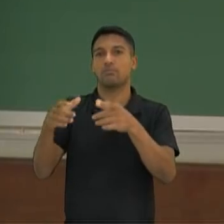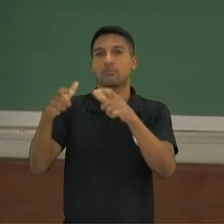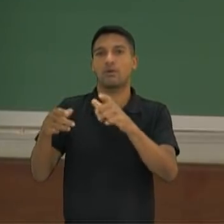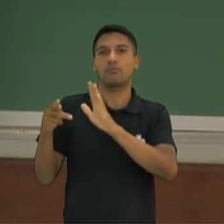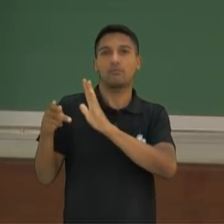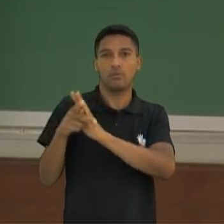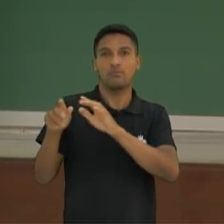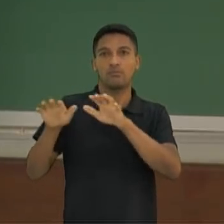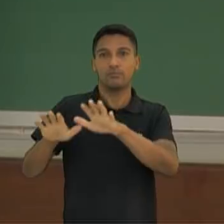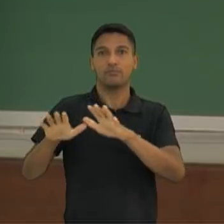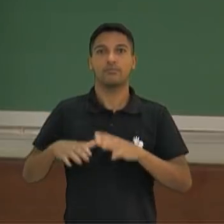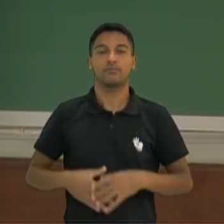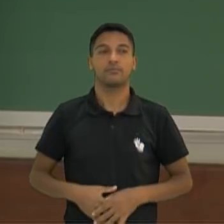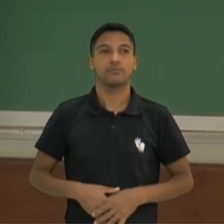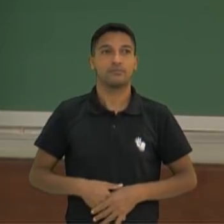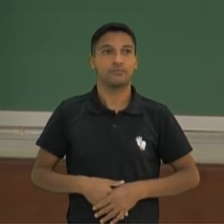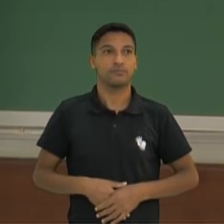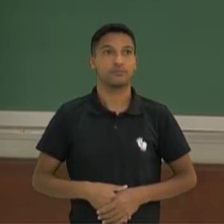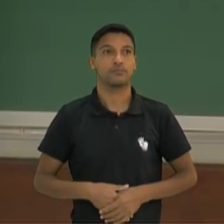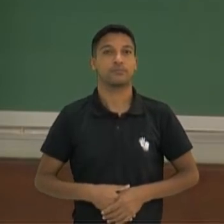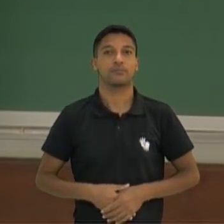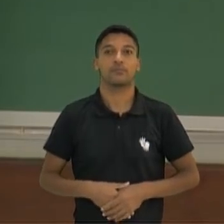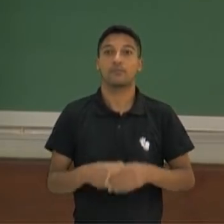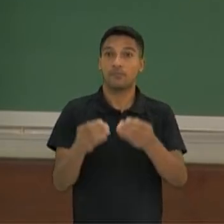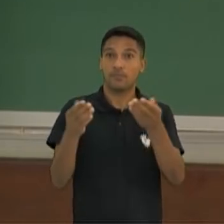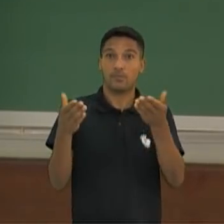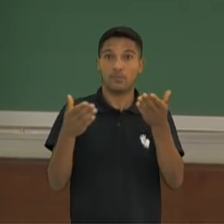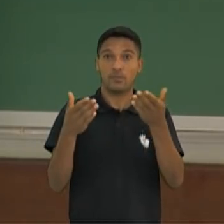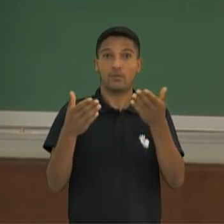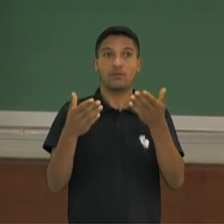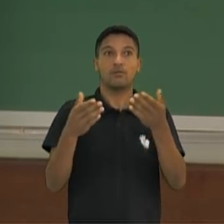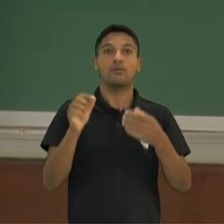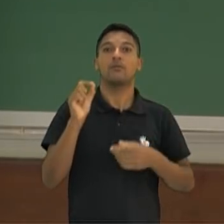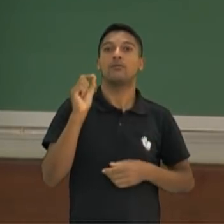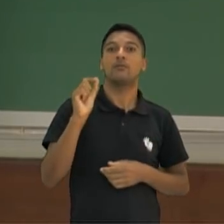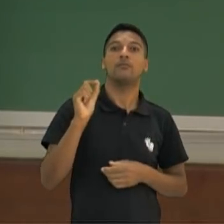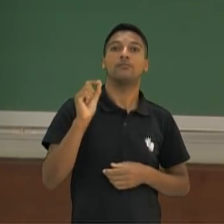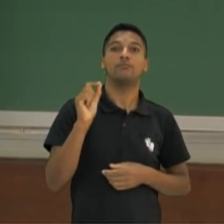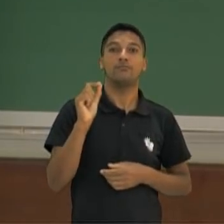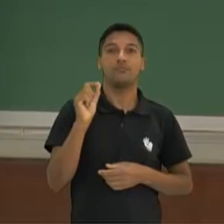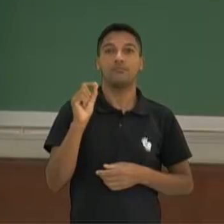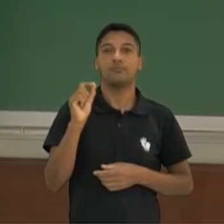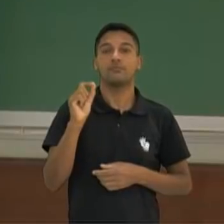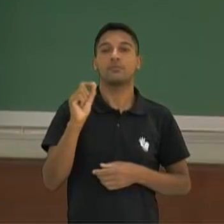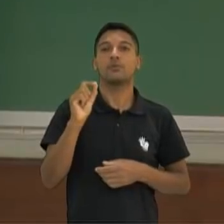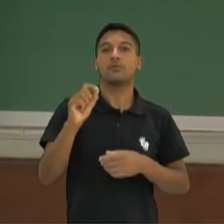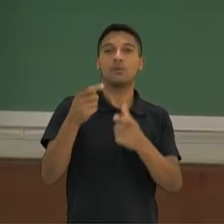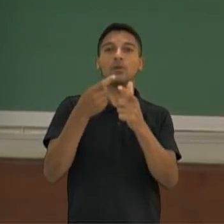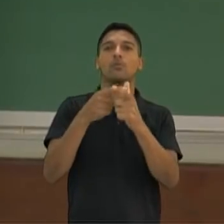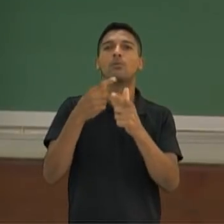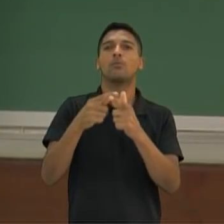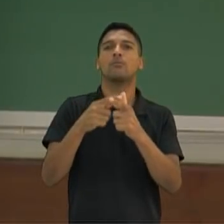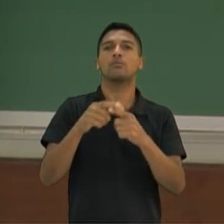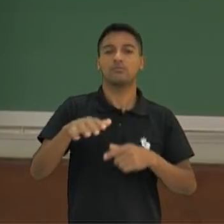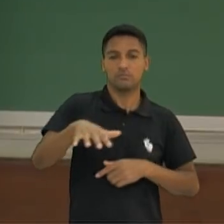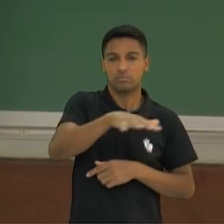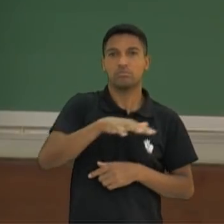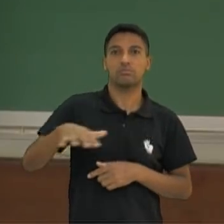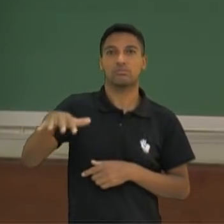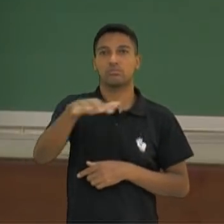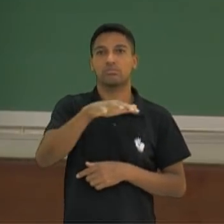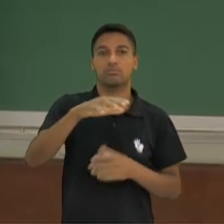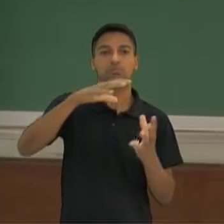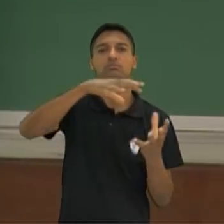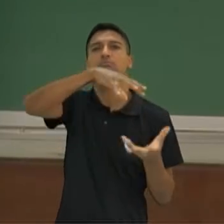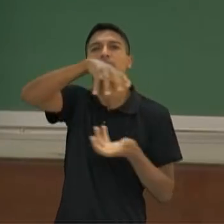peguei para falar de impactos socioambientais foi ligado à atmosfera e dentro do aspecto atmosférico, puxamos novamente o Acordo de